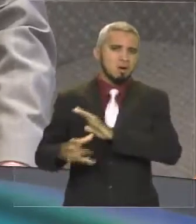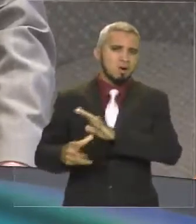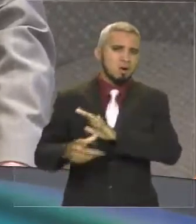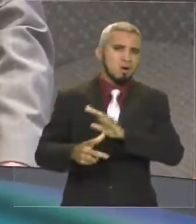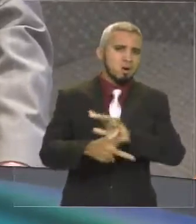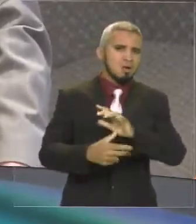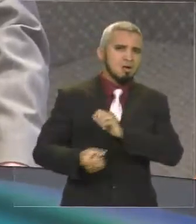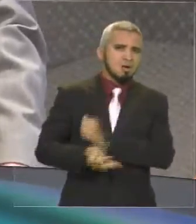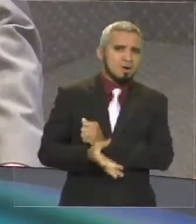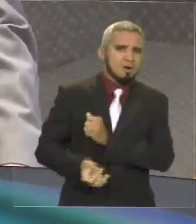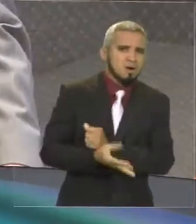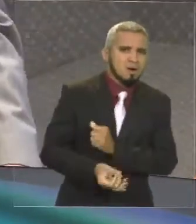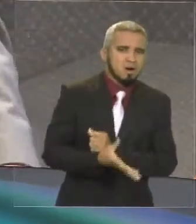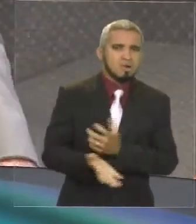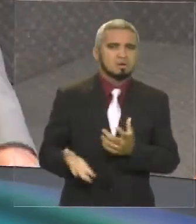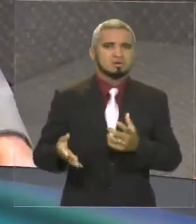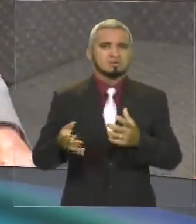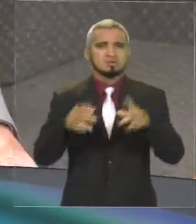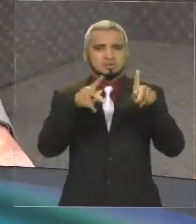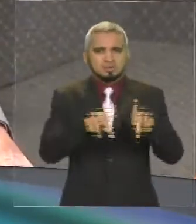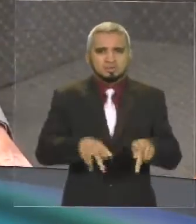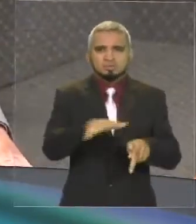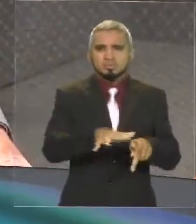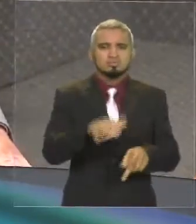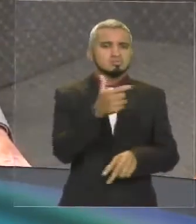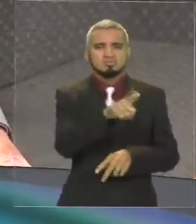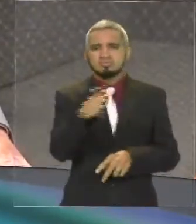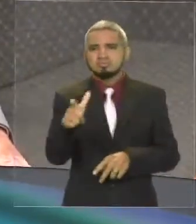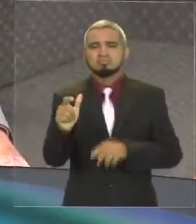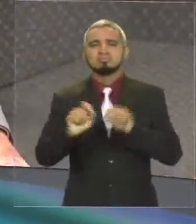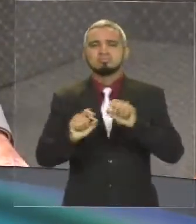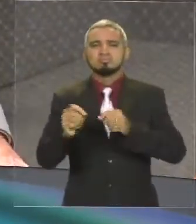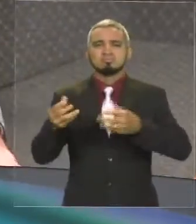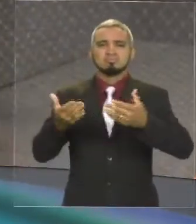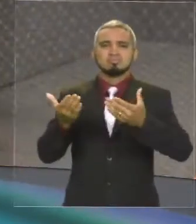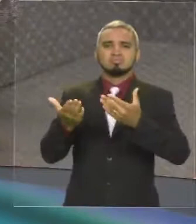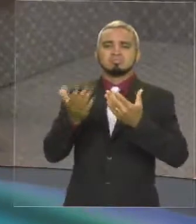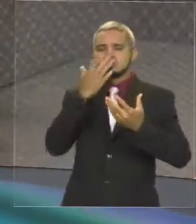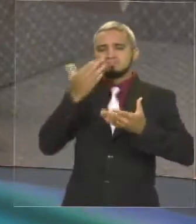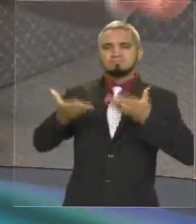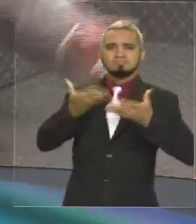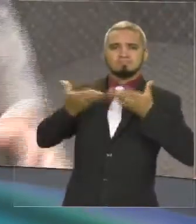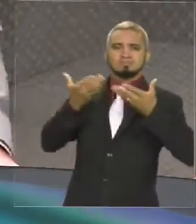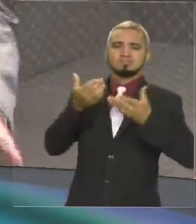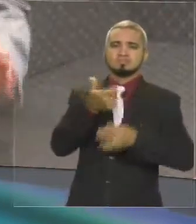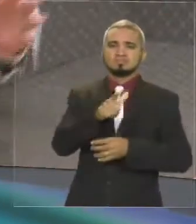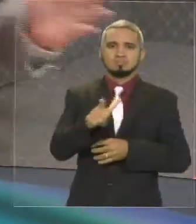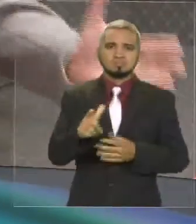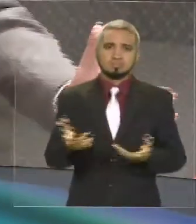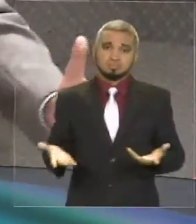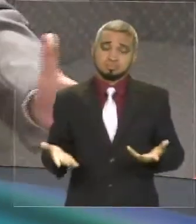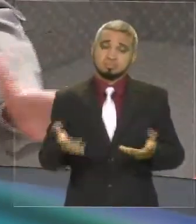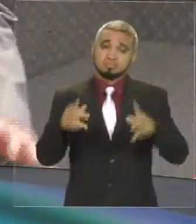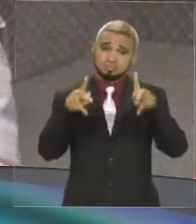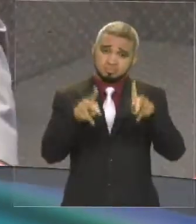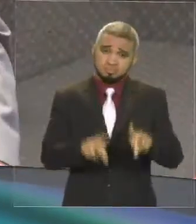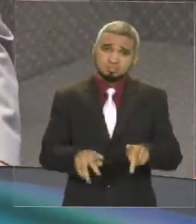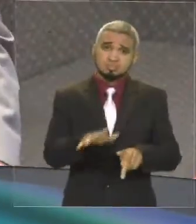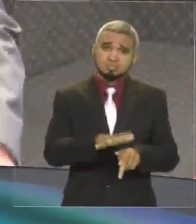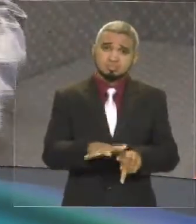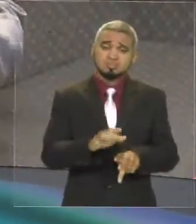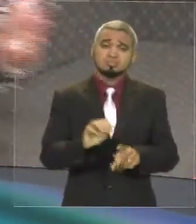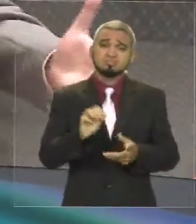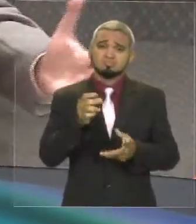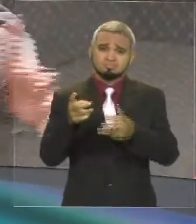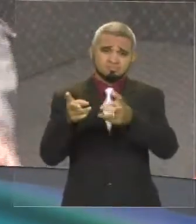os serviços mínimos necessários, essas divulgações vêm de encontro ao que eles percebem. E